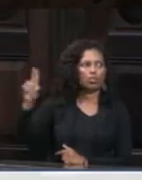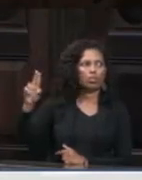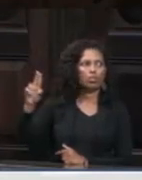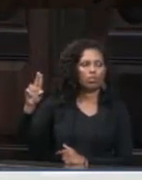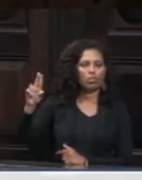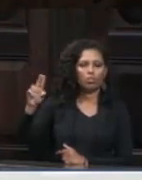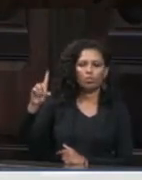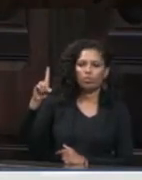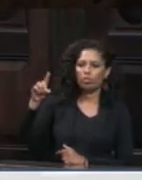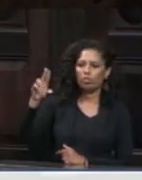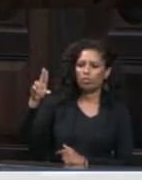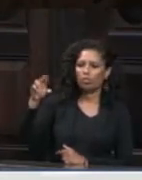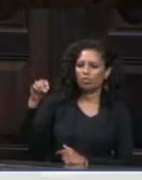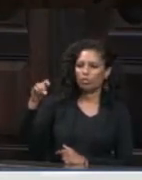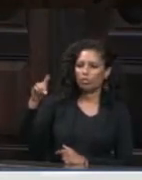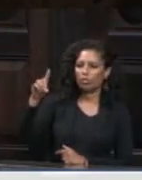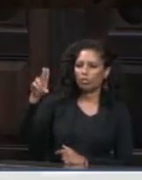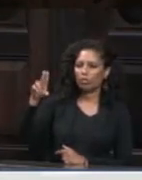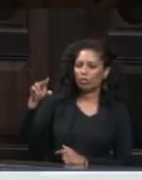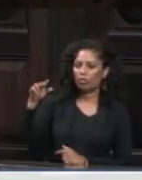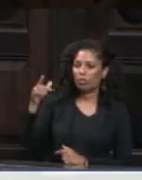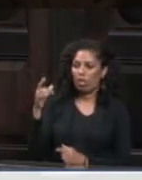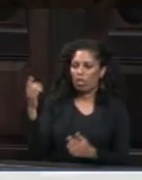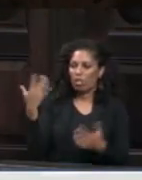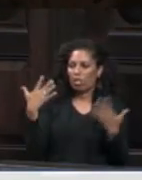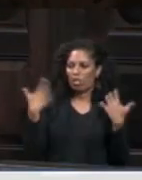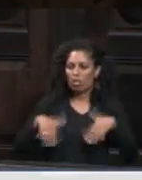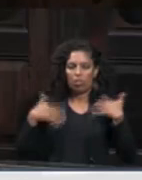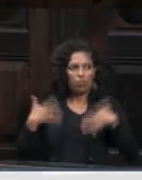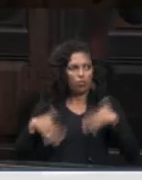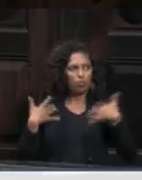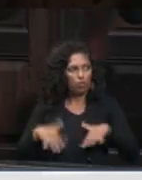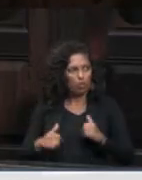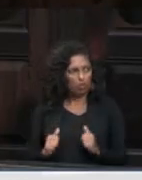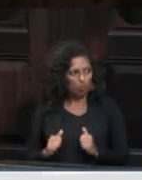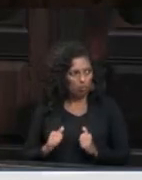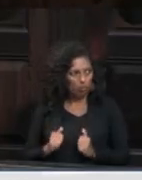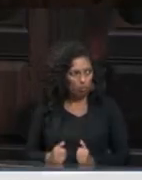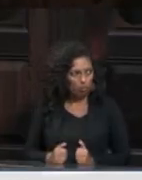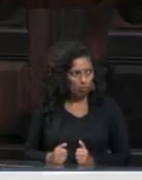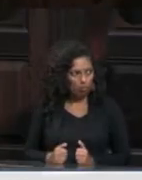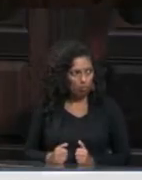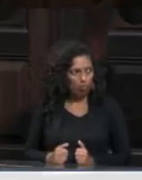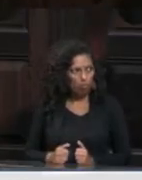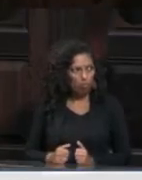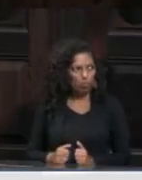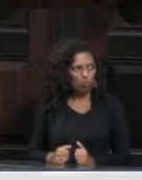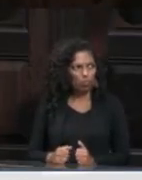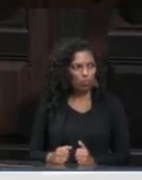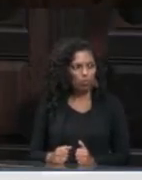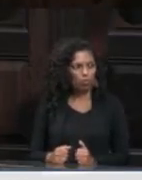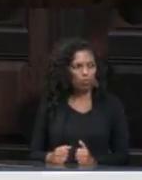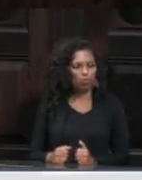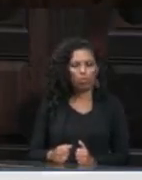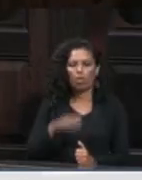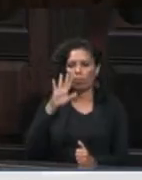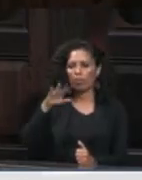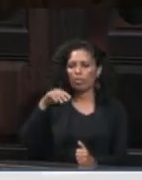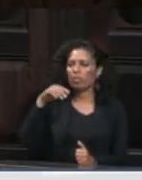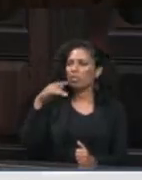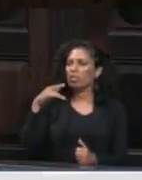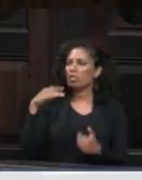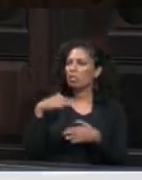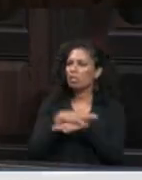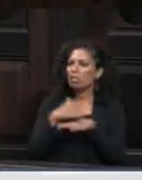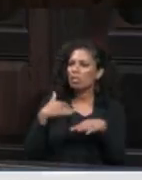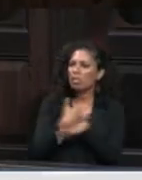de merda. Cidade essa que reúne as mais belezas naturais, praia,